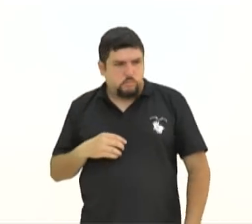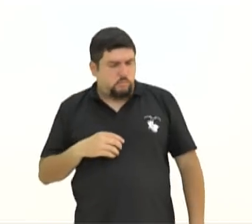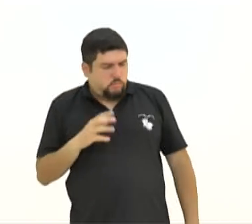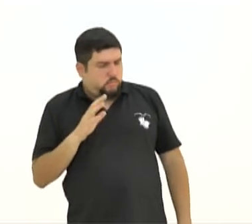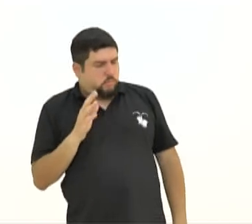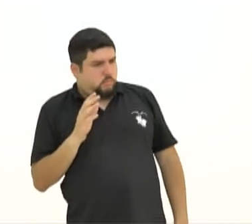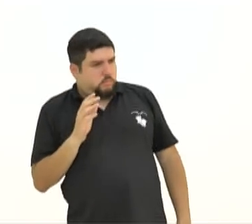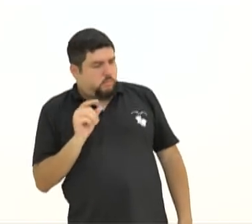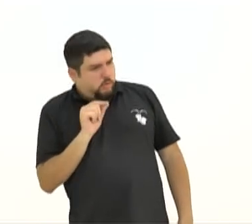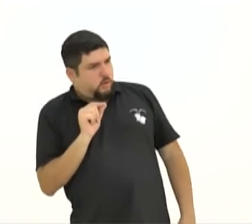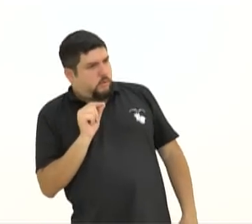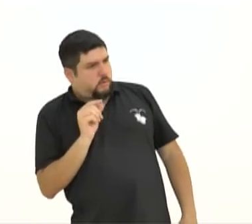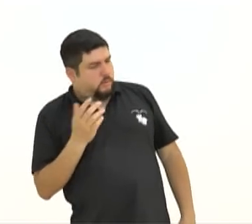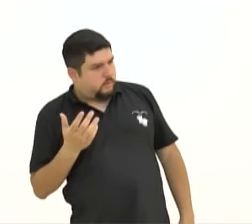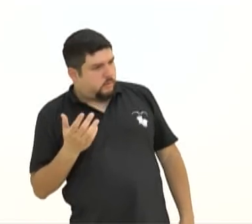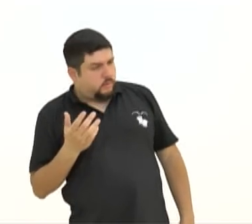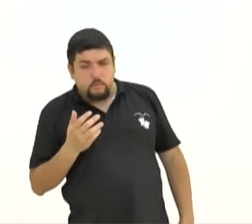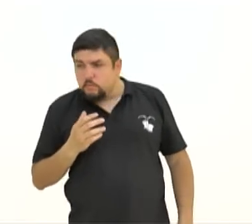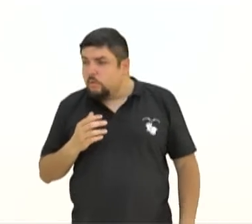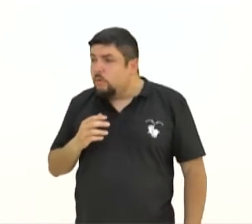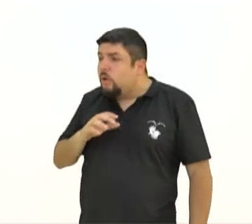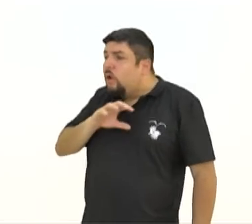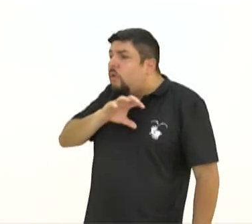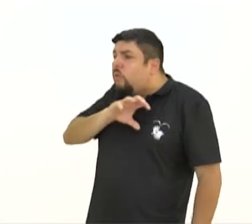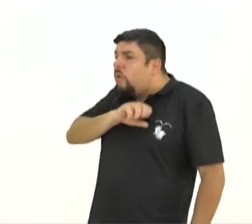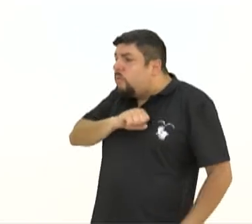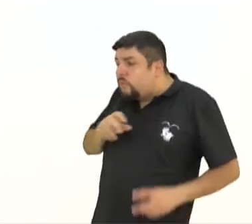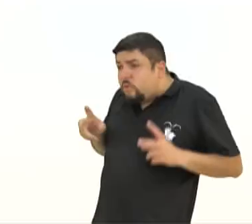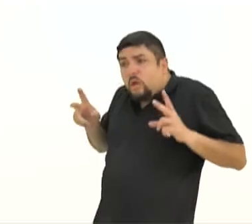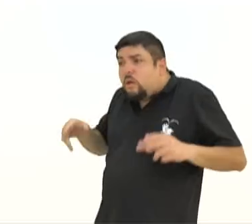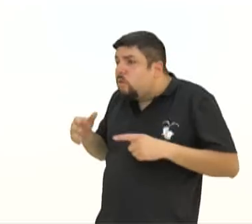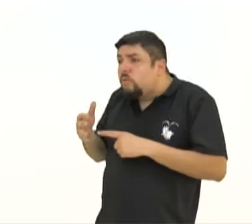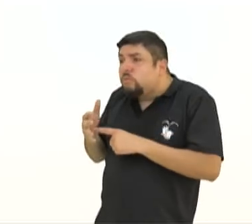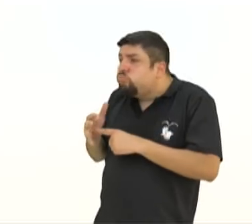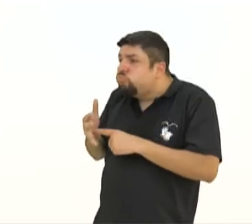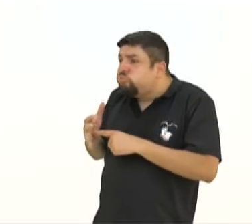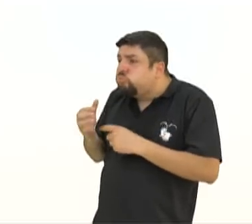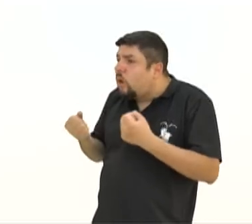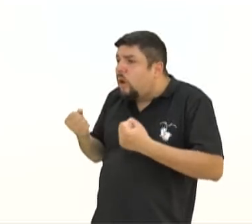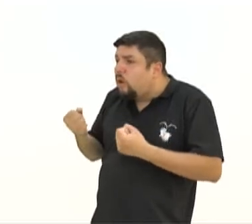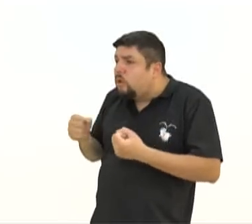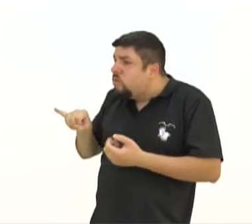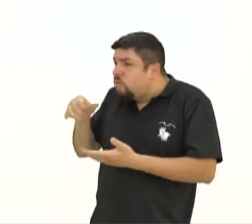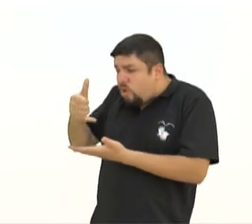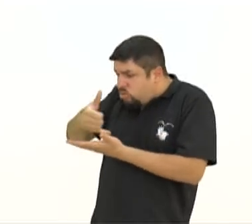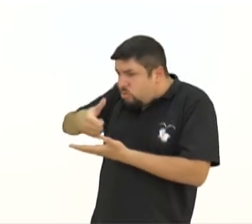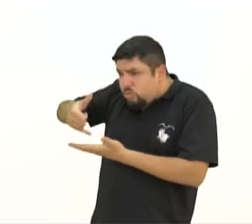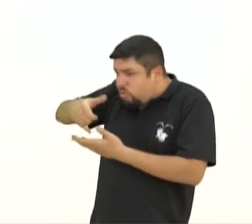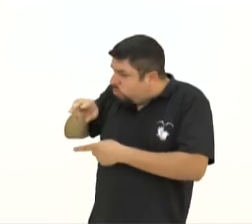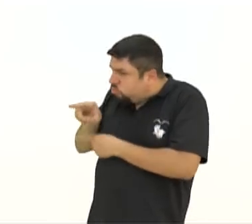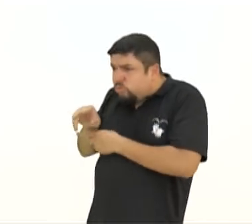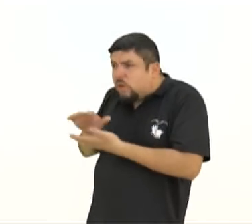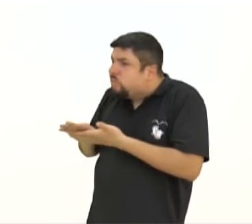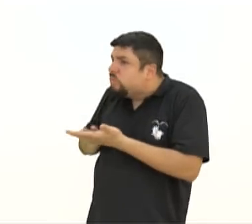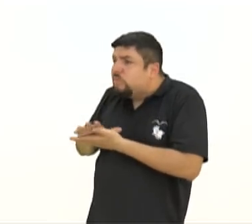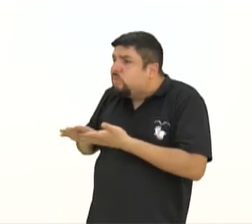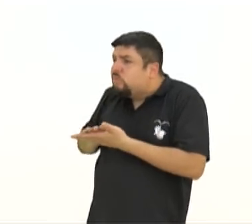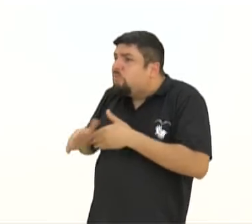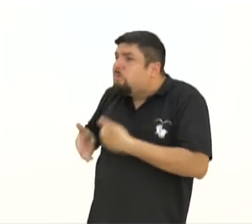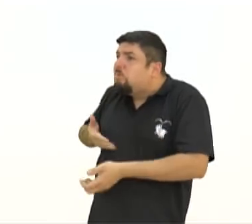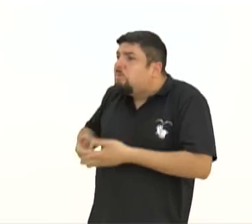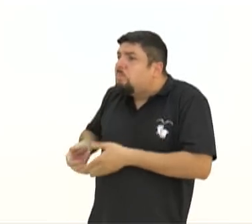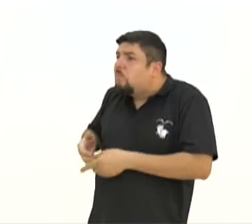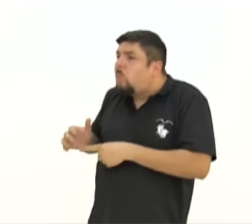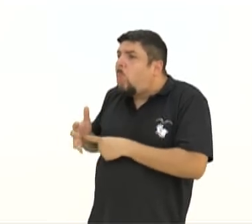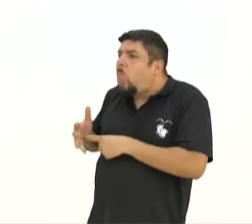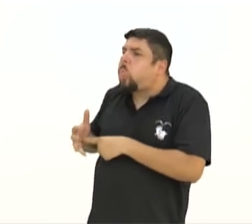Hã? O amor é como o motor do carro, Armando. Se não trocar o óleo e não cuidar da mecânica, uma hora ele não funciona